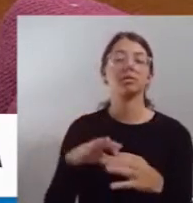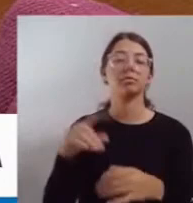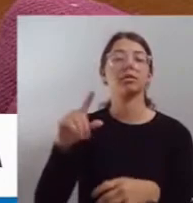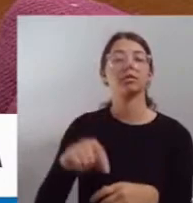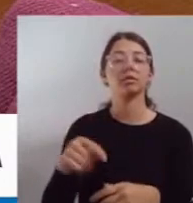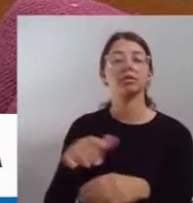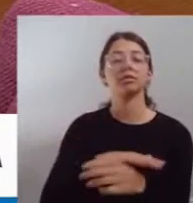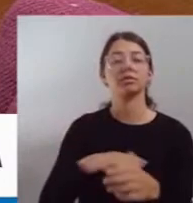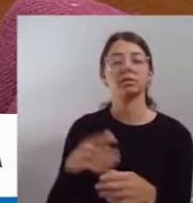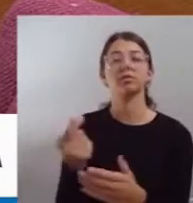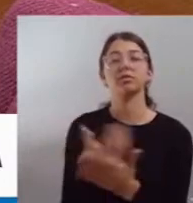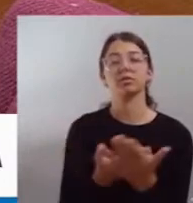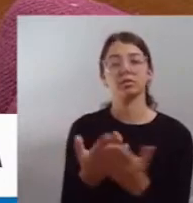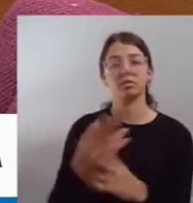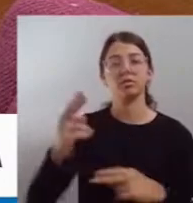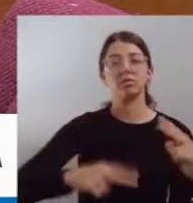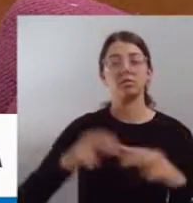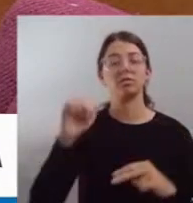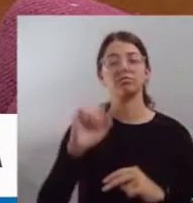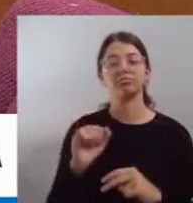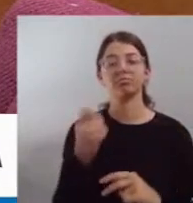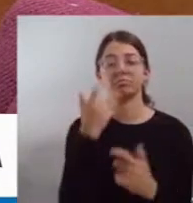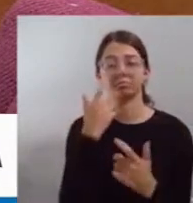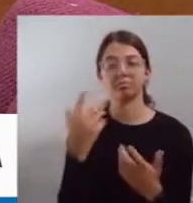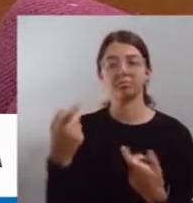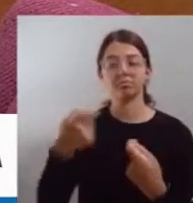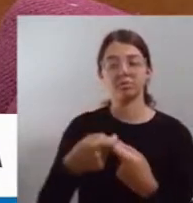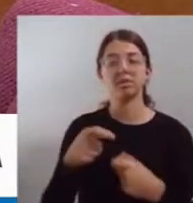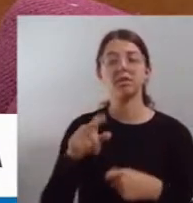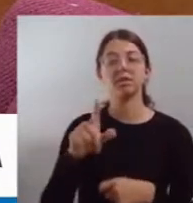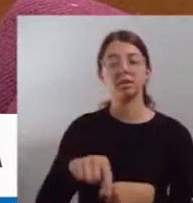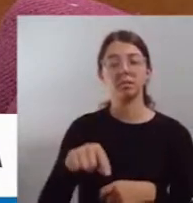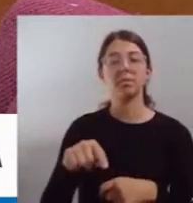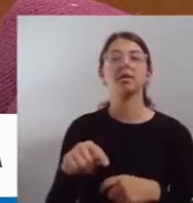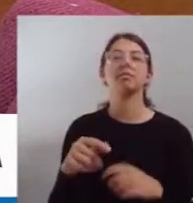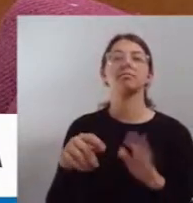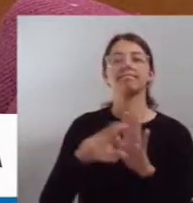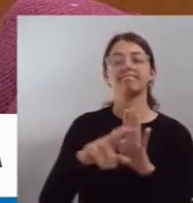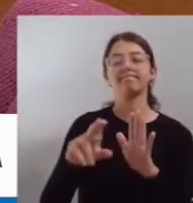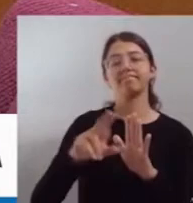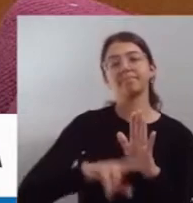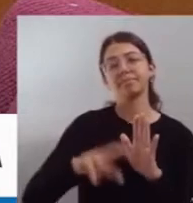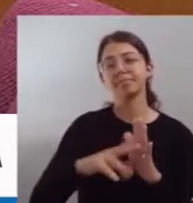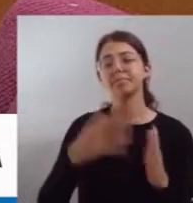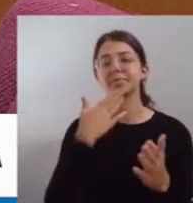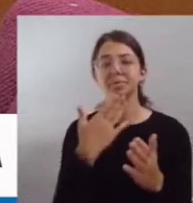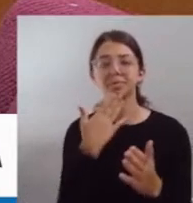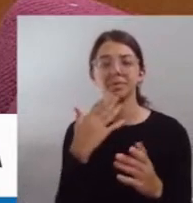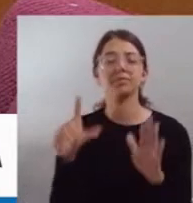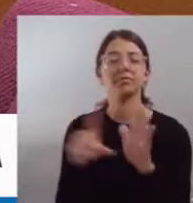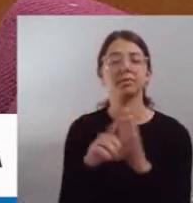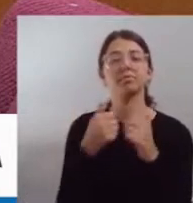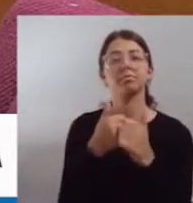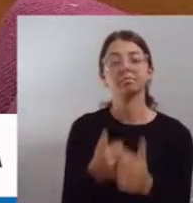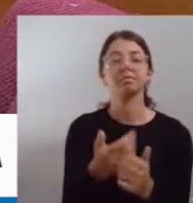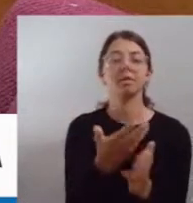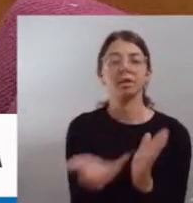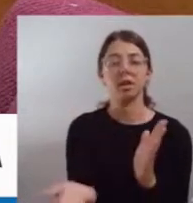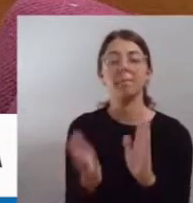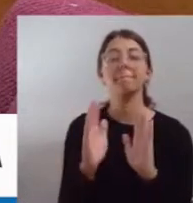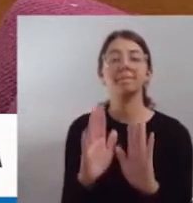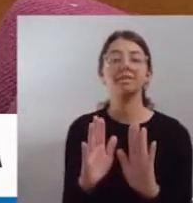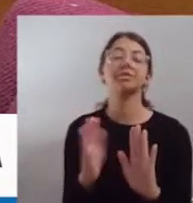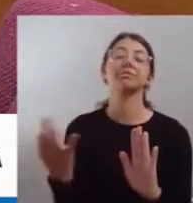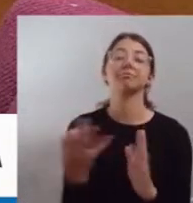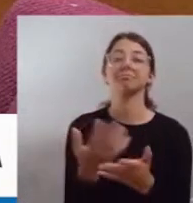da município, bem como constata o cumprimento dos requisitos legais e regulamentares aplicáveis em vigor. No entanto, é relevado um